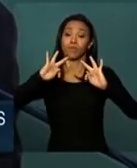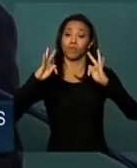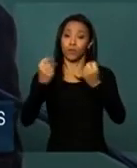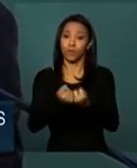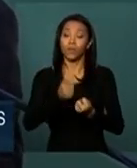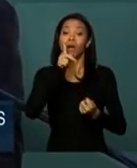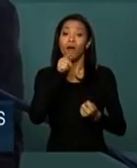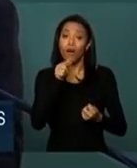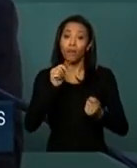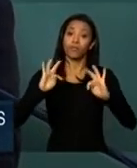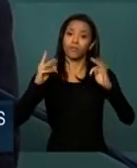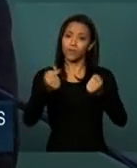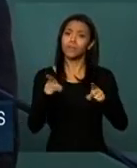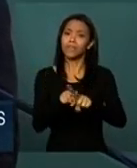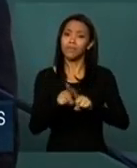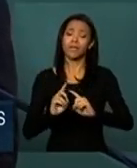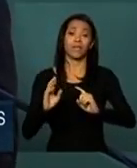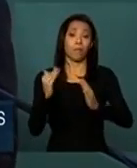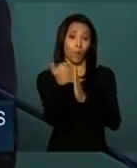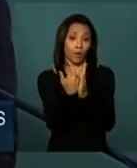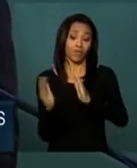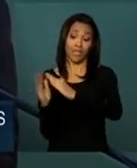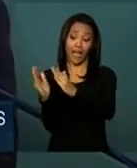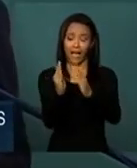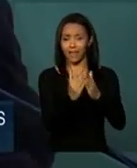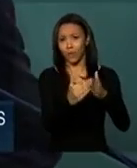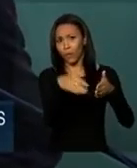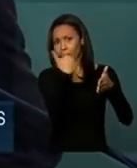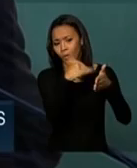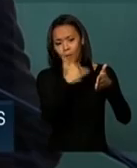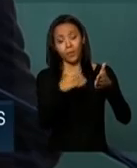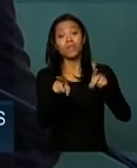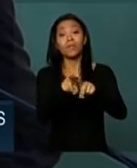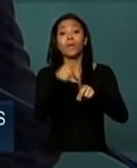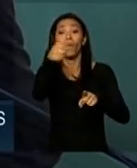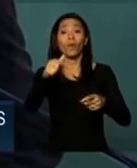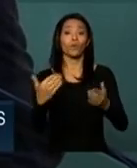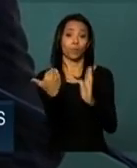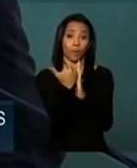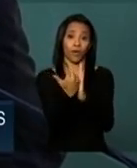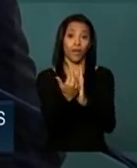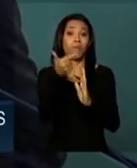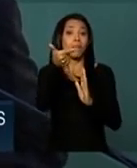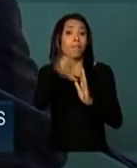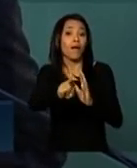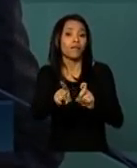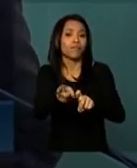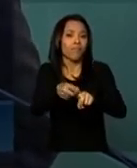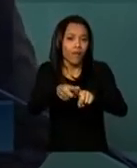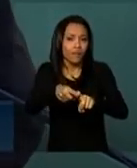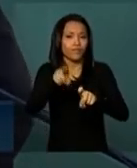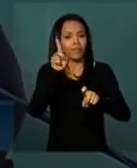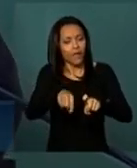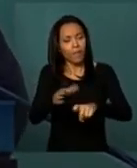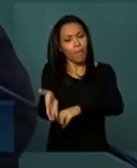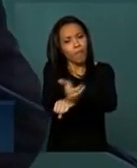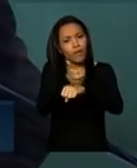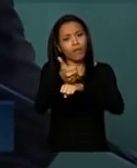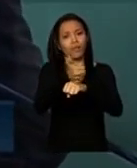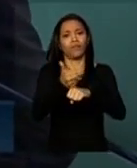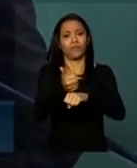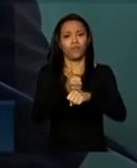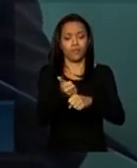PNHR, Minha Casa Minha Vida. Esse programa Mais Médico, que está melhorando sensivelmente as condições da